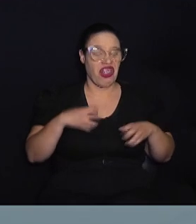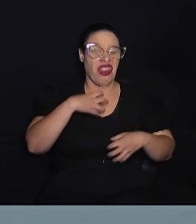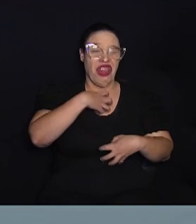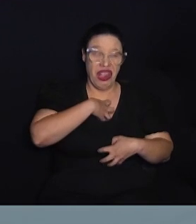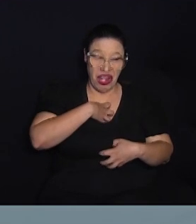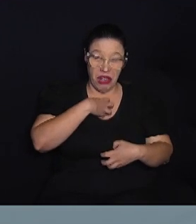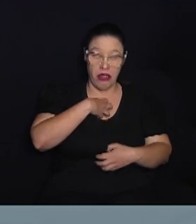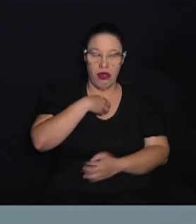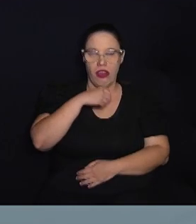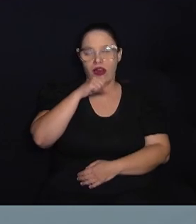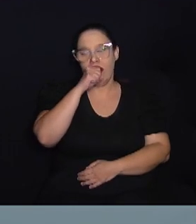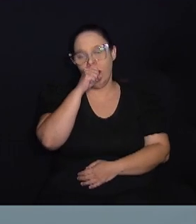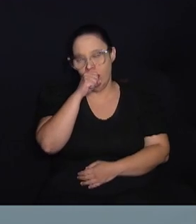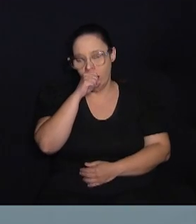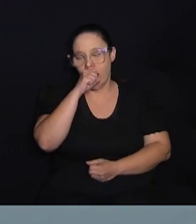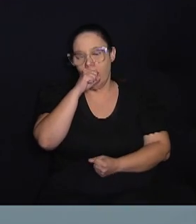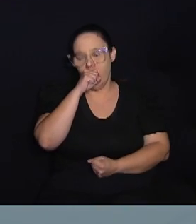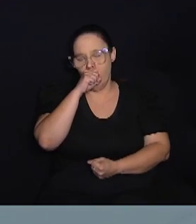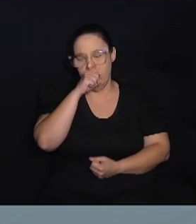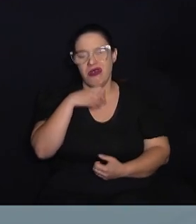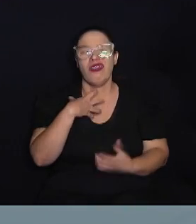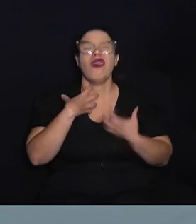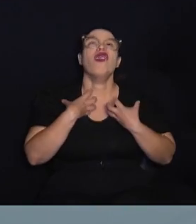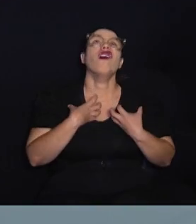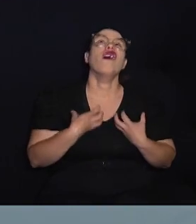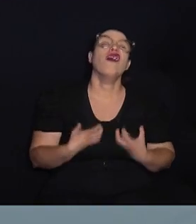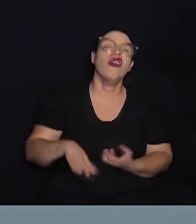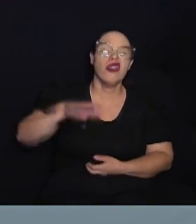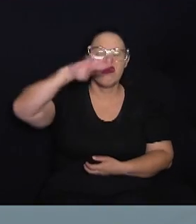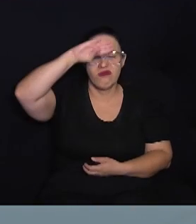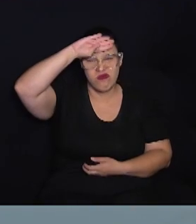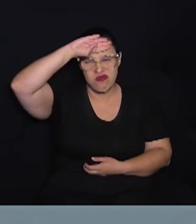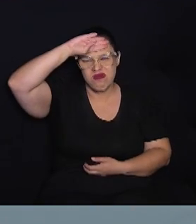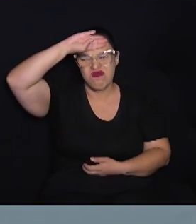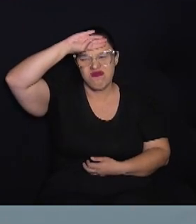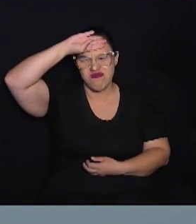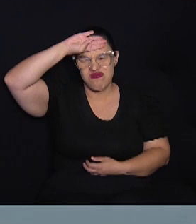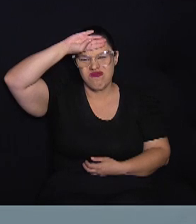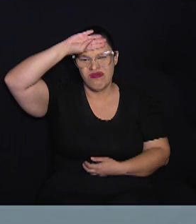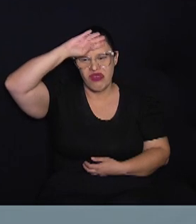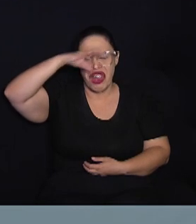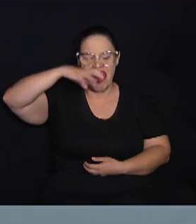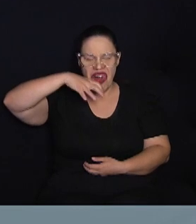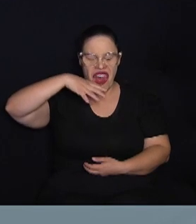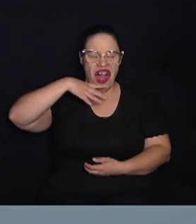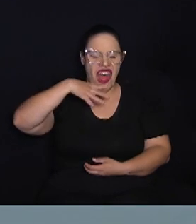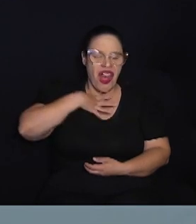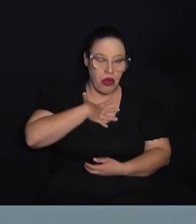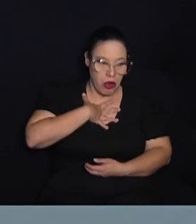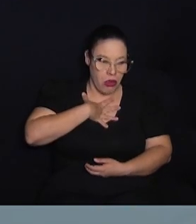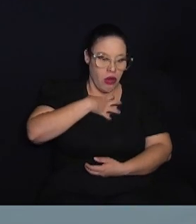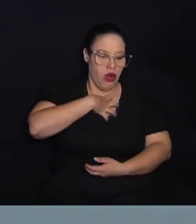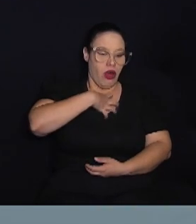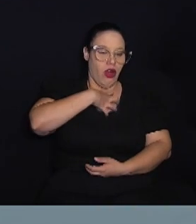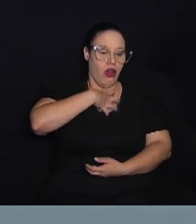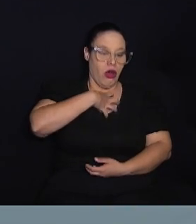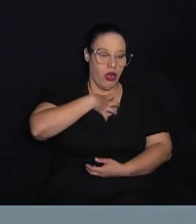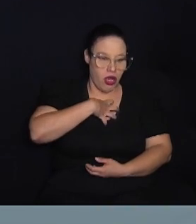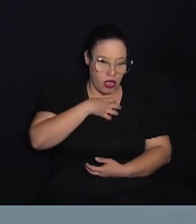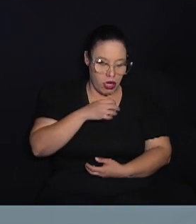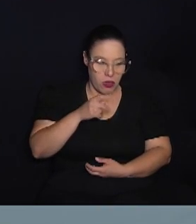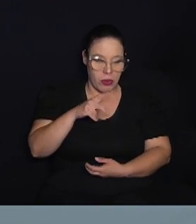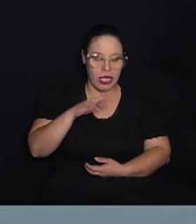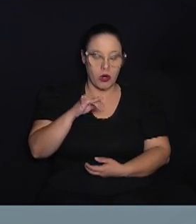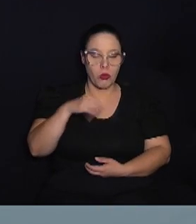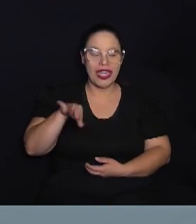sintomática a pessoa fica mais derrubada febril chega a ter falta de ar pode evoluir até para a